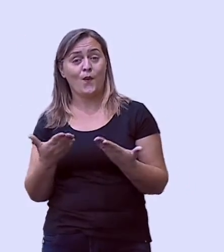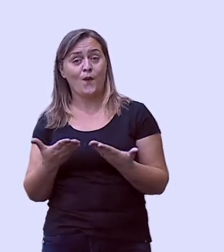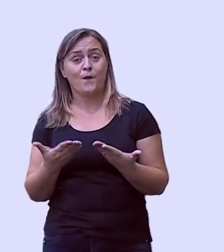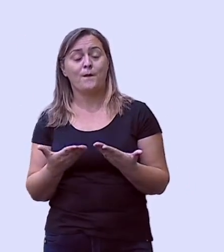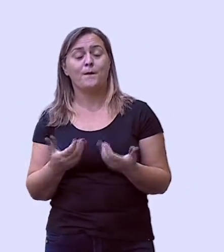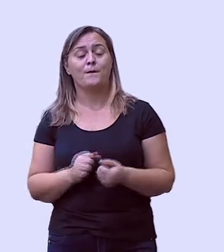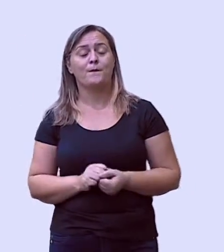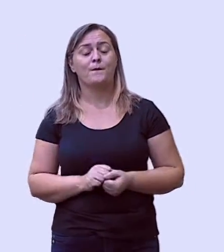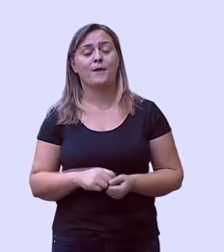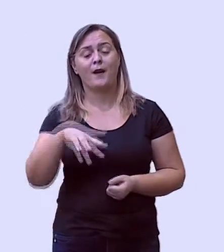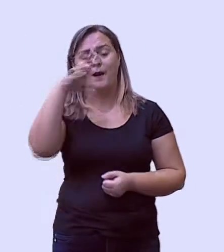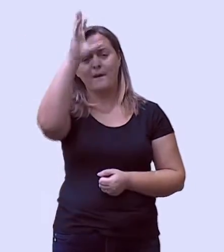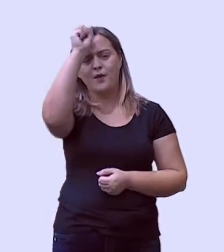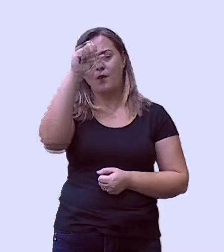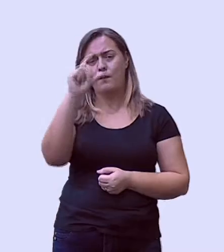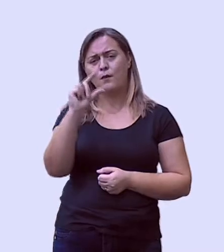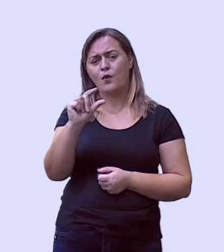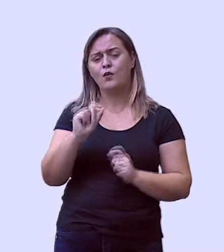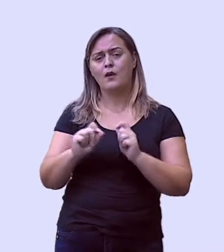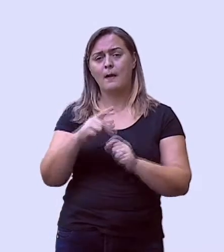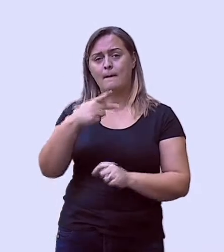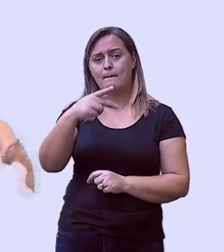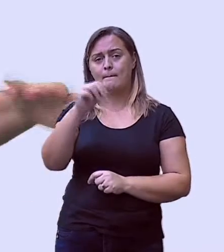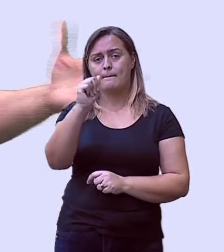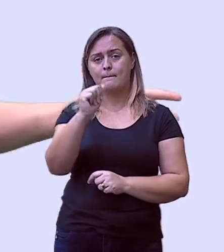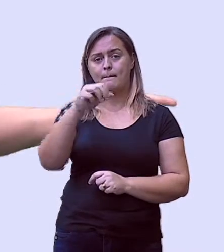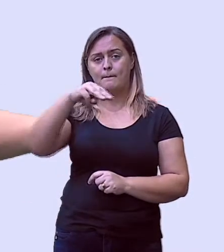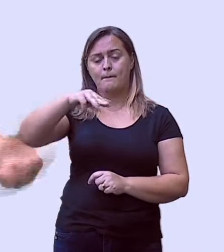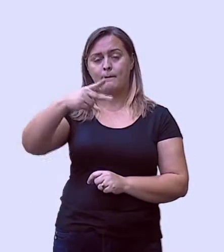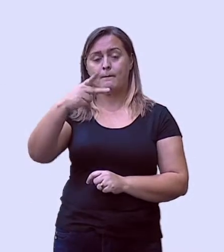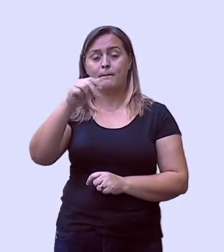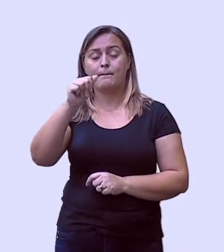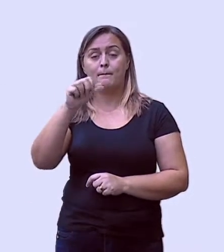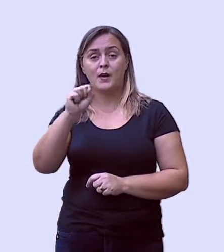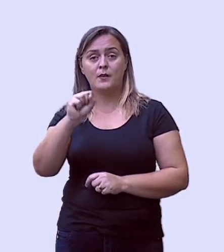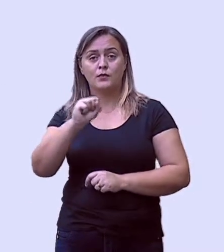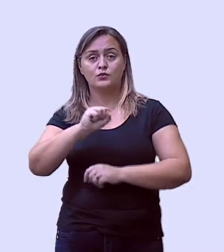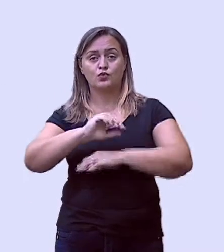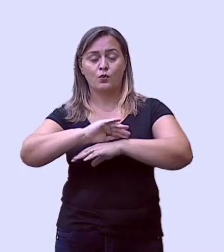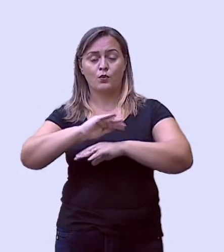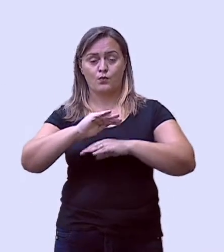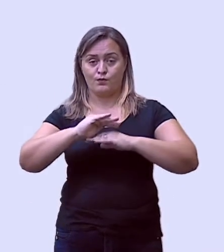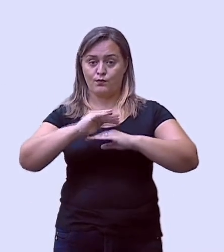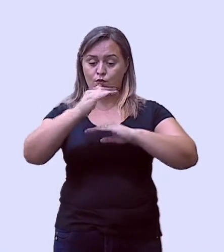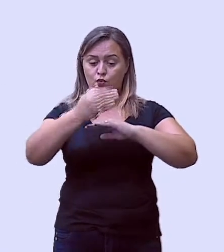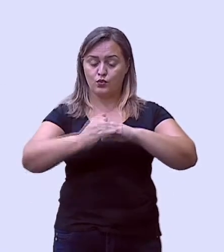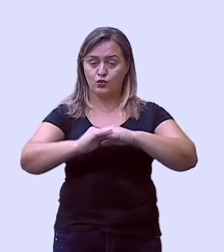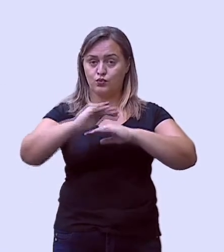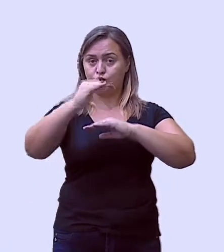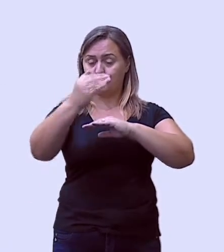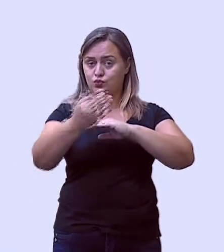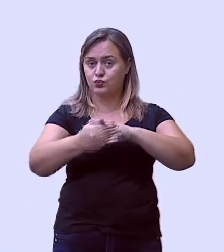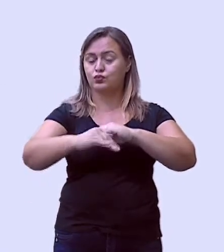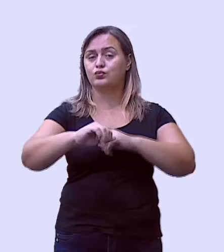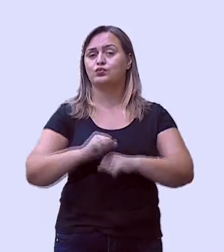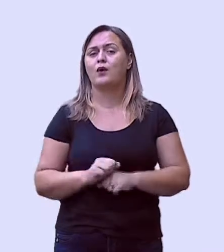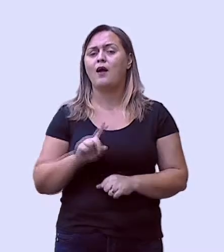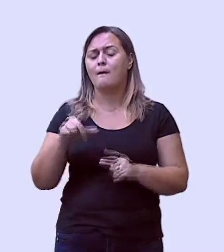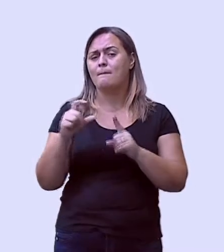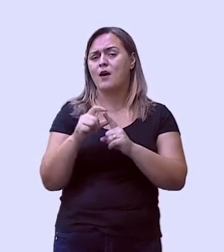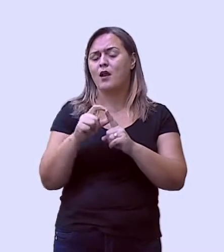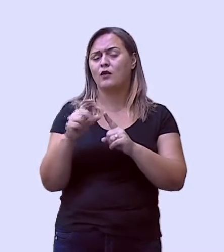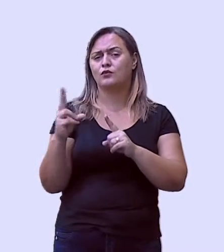pouquinho mais sobre os pampas. Pampa é uma palavra indígena da